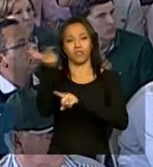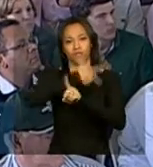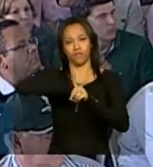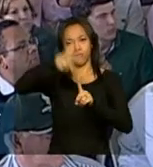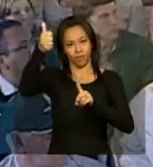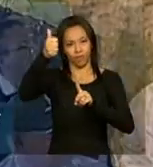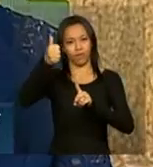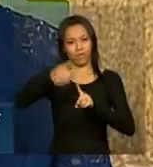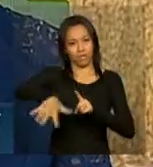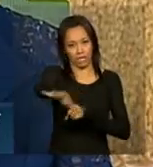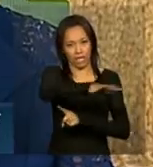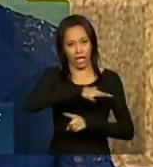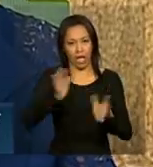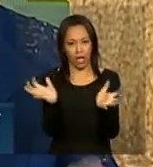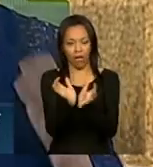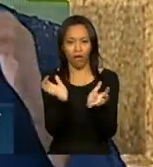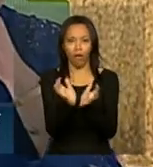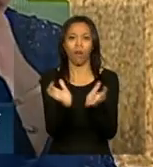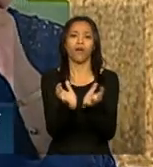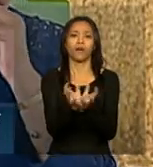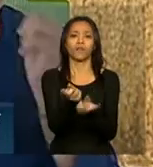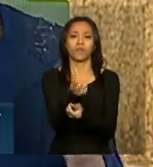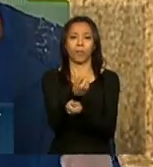nosso agronegócio.